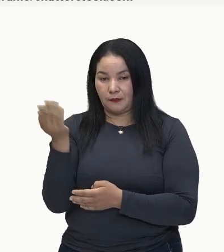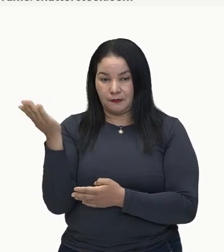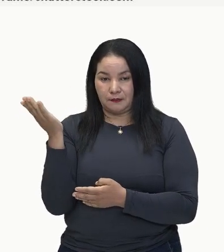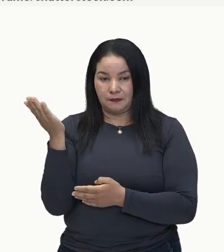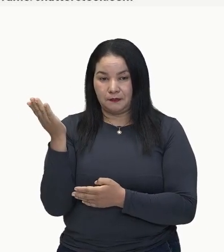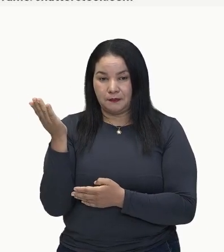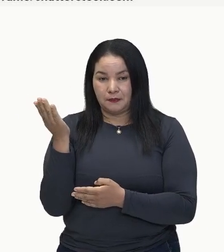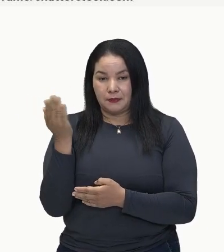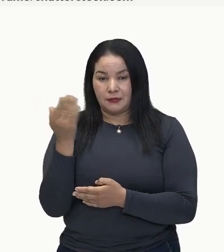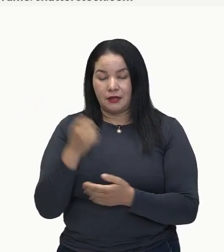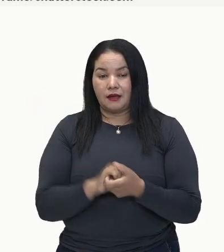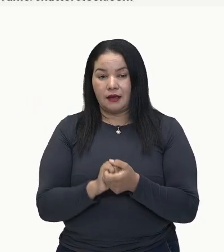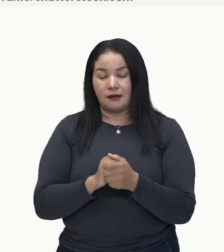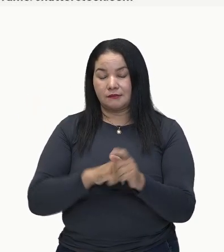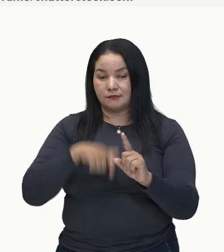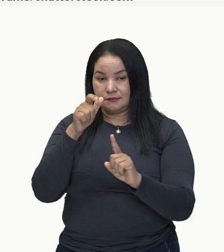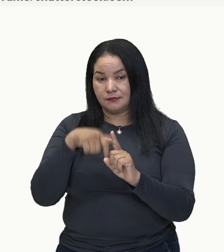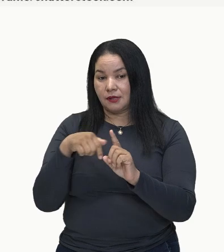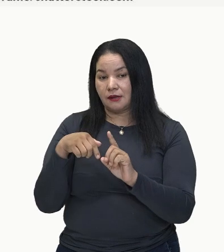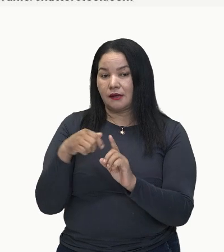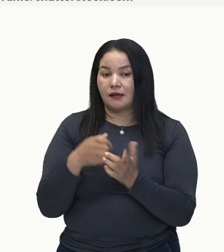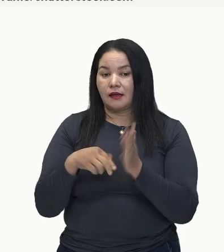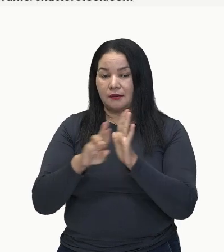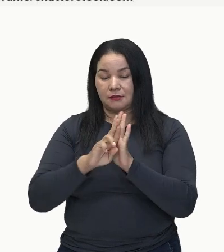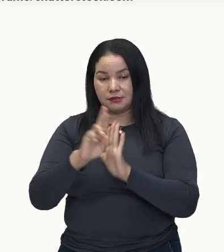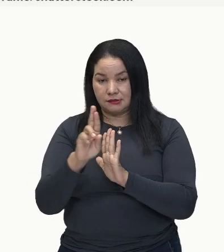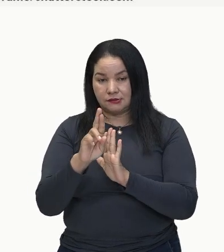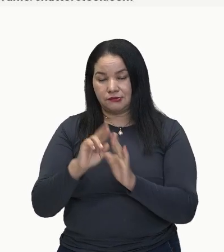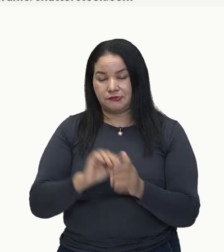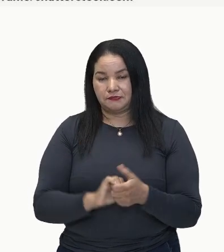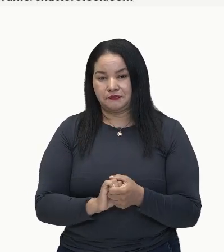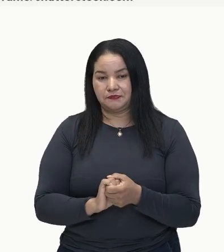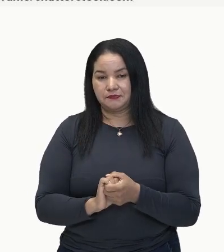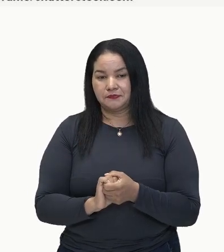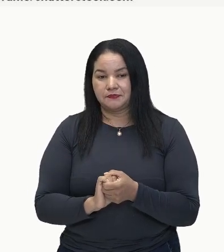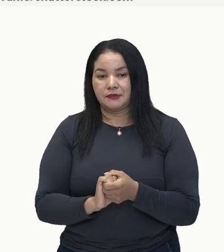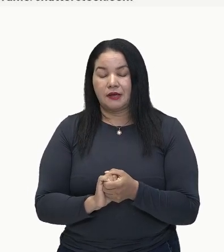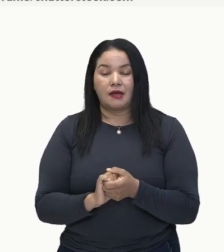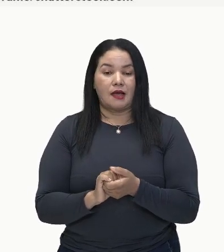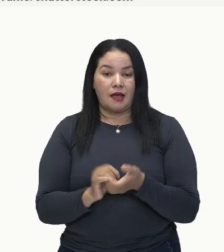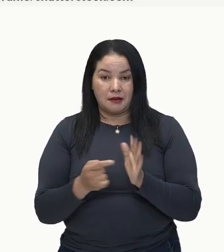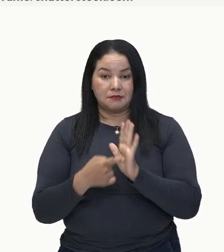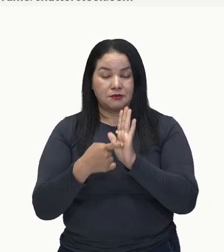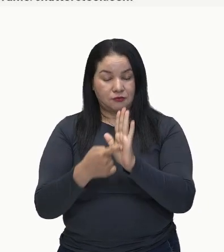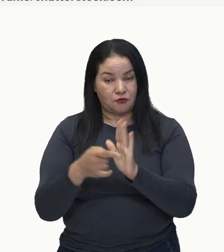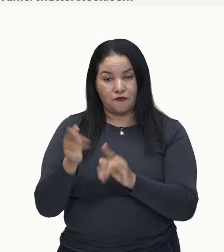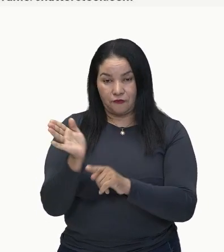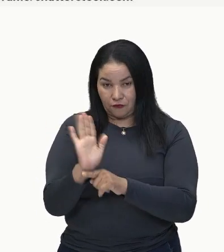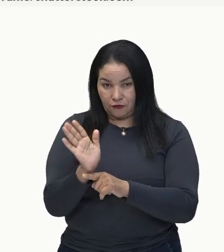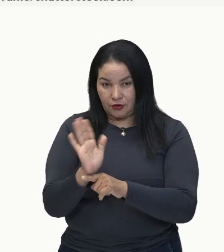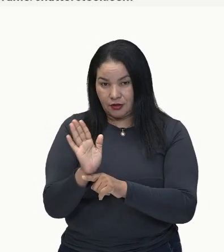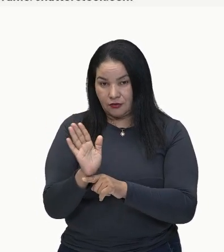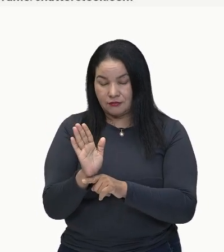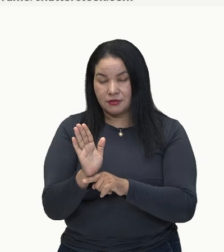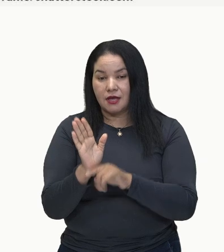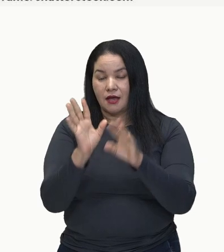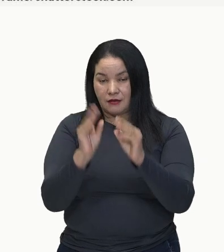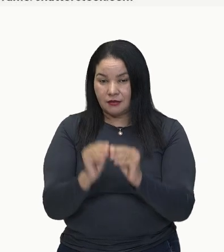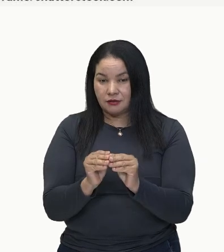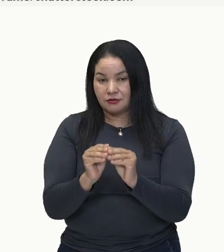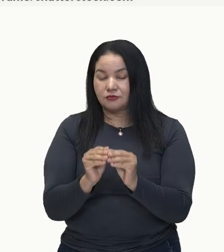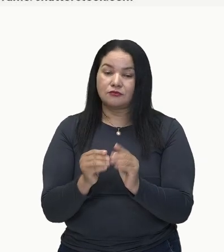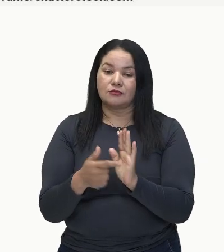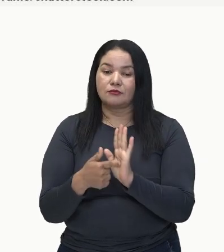é seu maior representante. Aí apresentou o filme, né? Fez ali uma leve apresentação